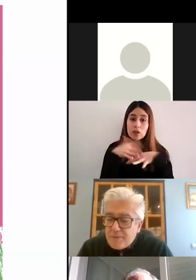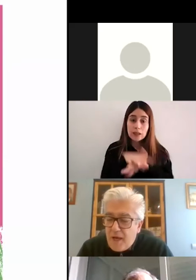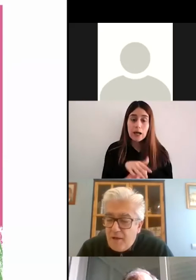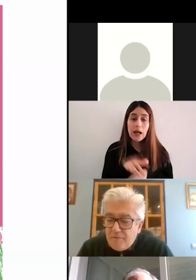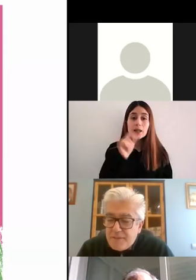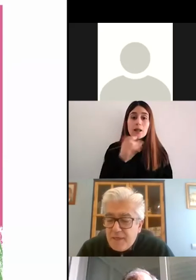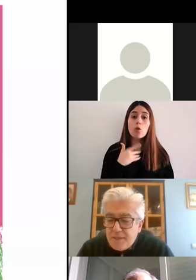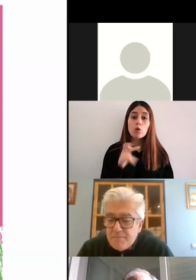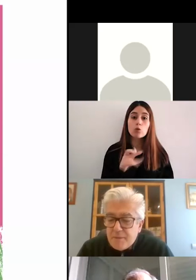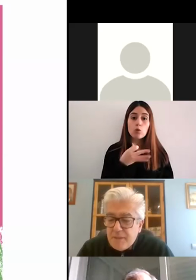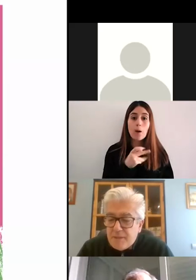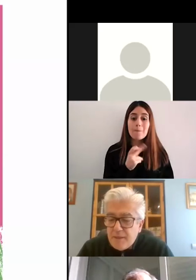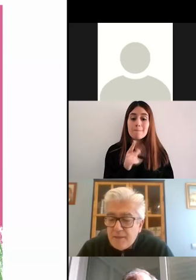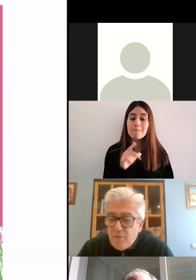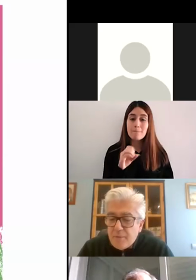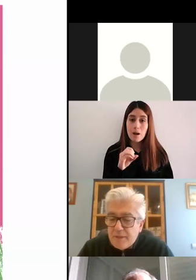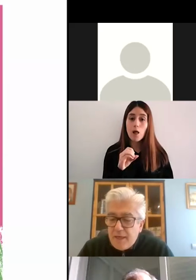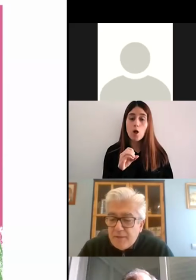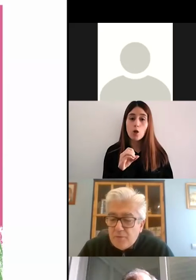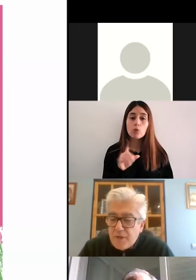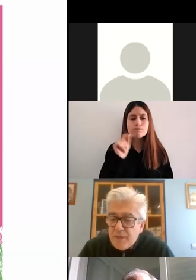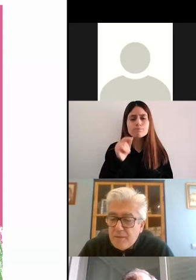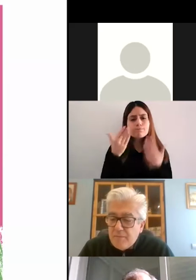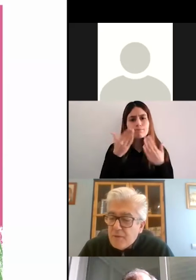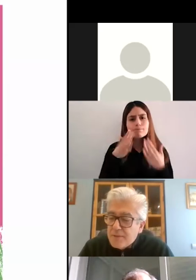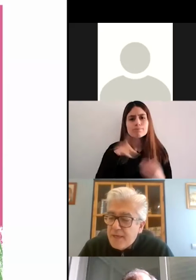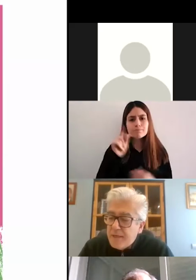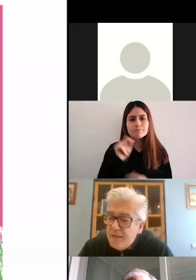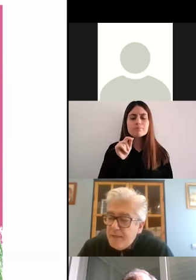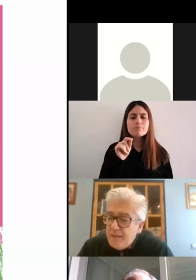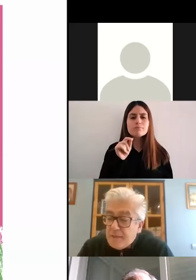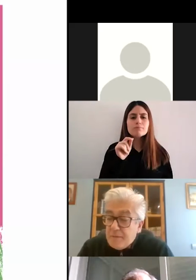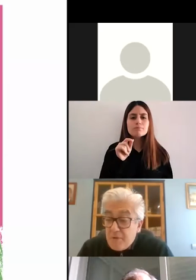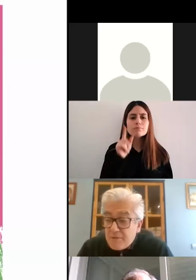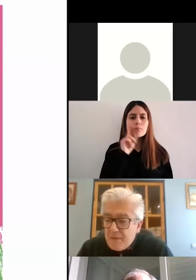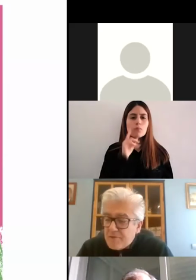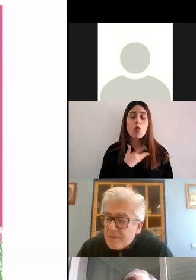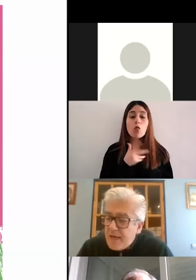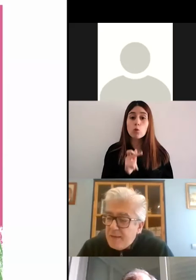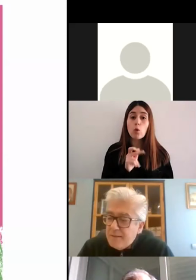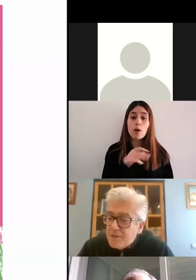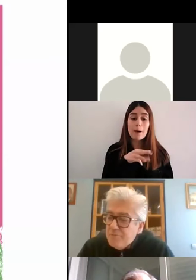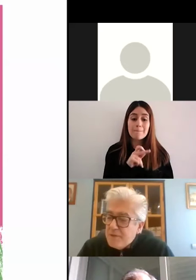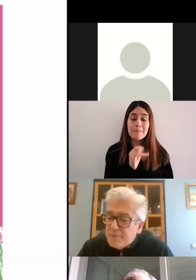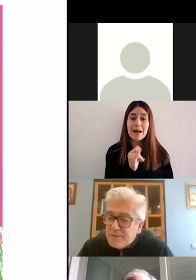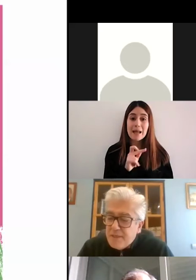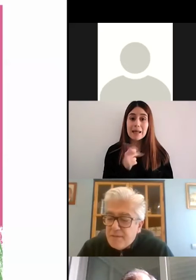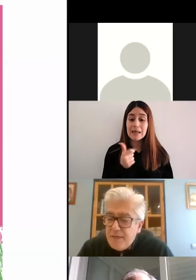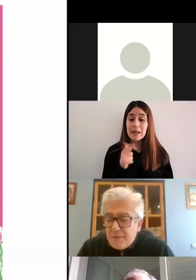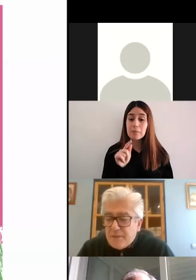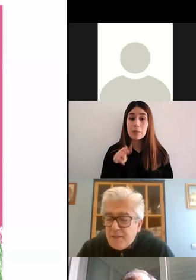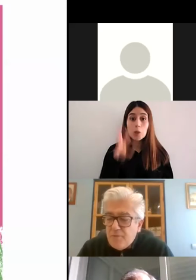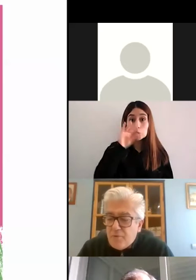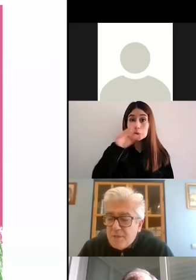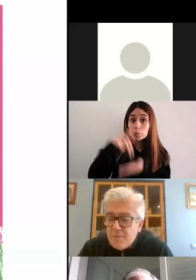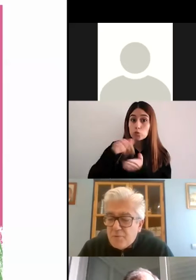Paulo Gonçalves e ainda, se me permitem, cumprimentar a doutora Maria de Belém Roseira, que não sabendo se está neste momento presente,